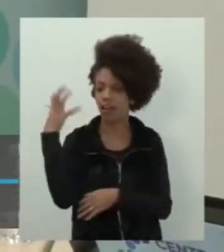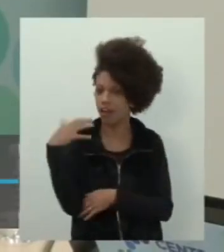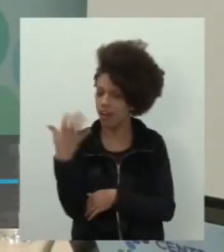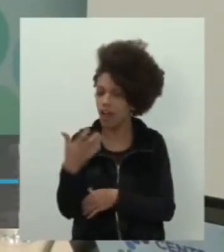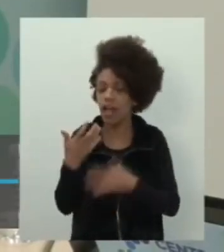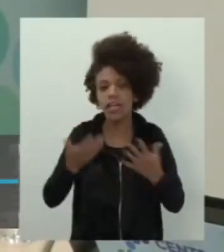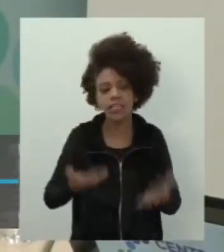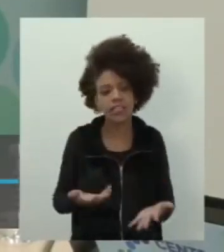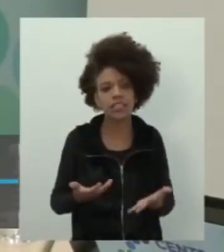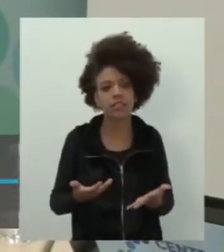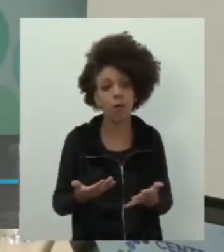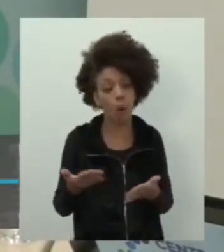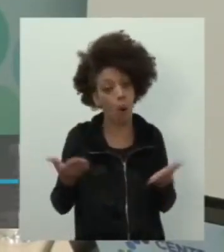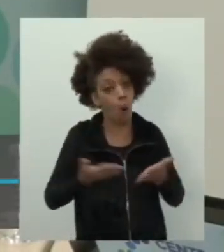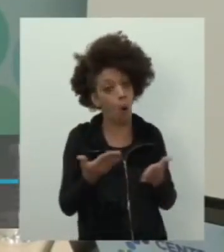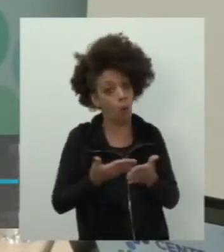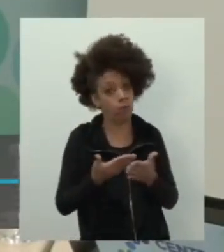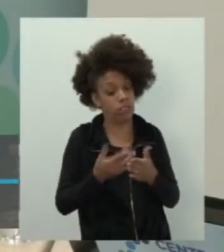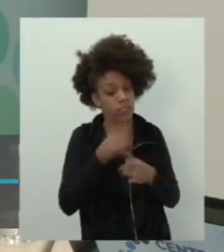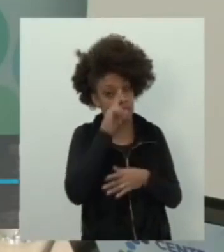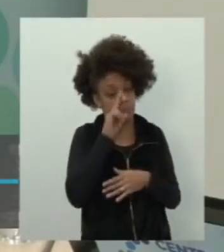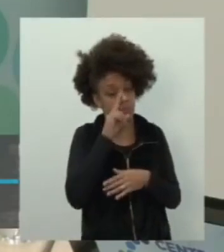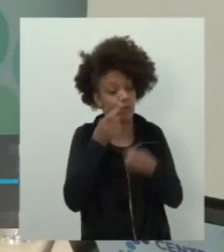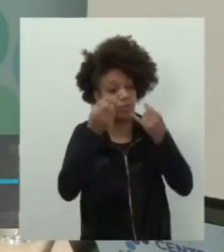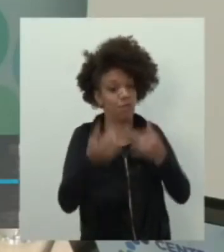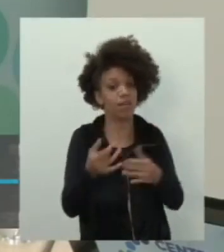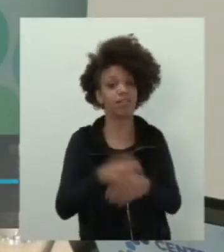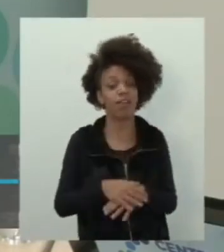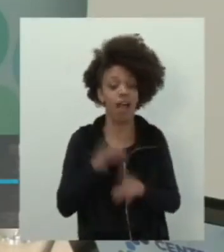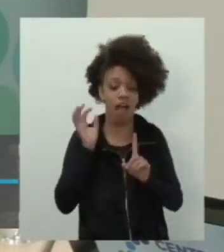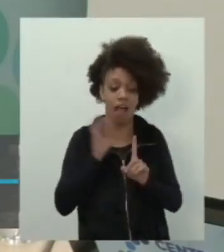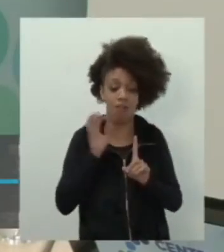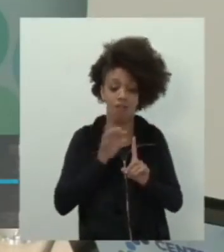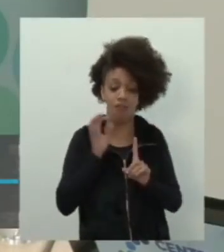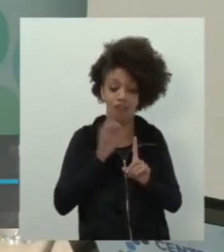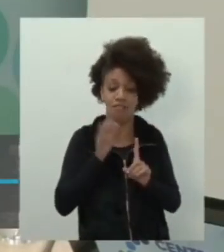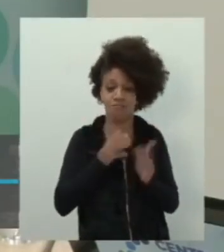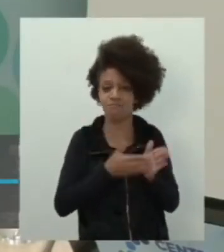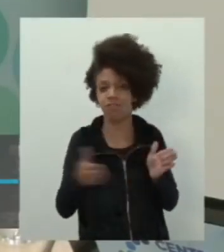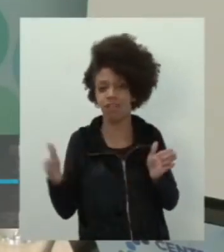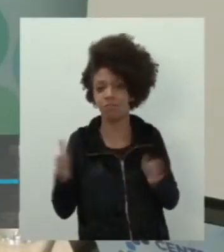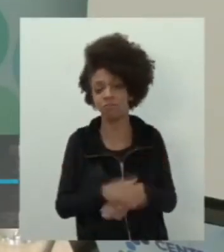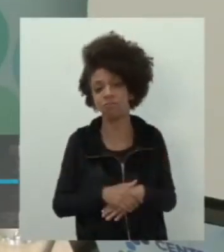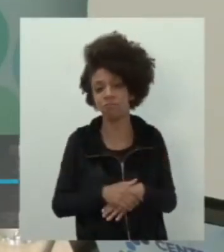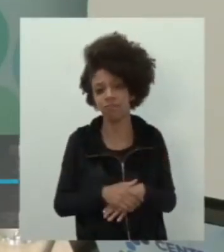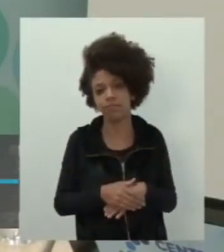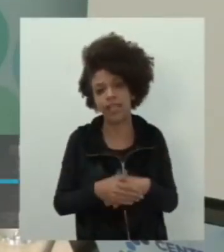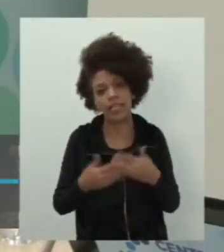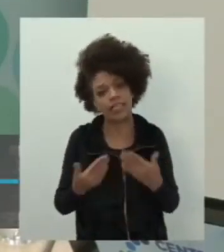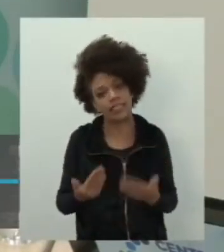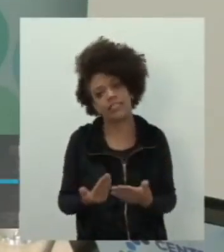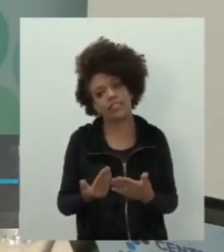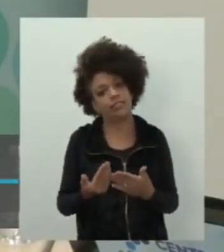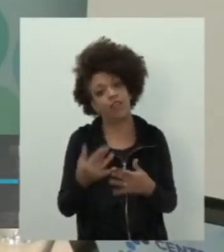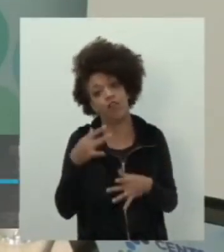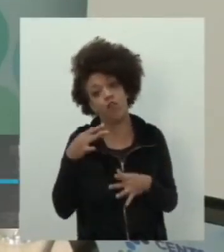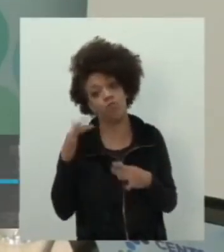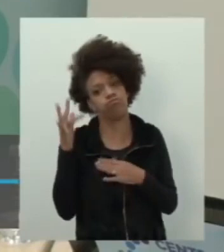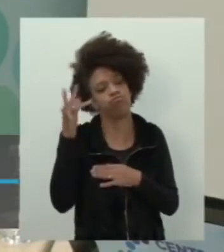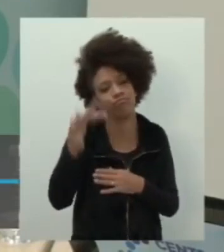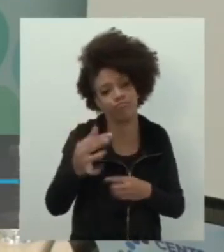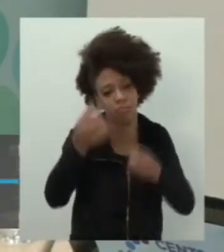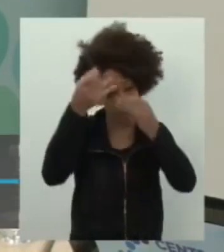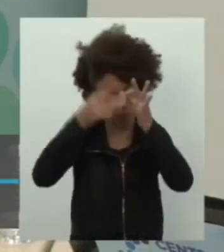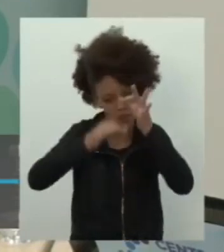gente não se arrisca a falar que o movimento literário é de agora, porque as influências estão aí. Então, não vamos adiantar muito, porque estamos falando